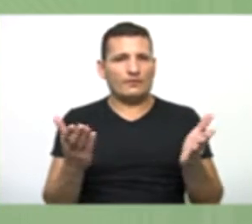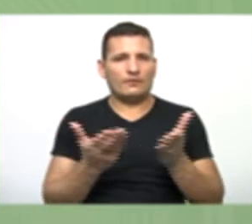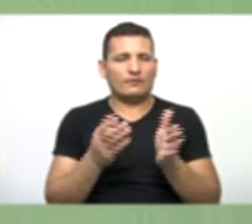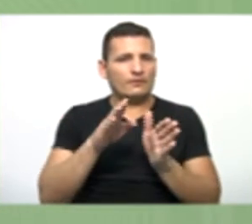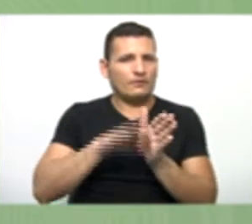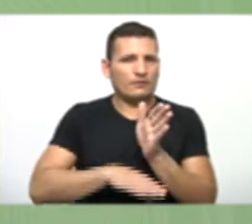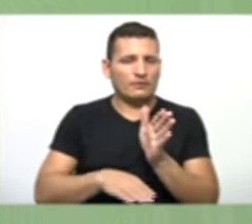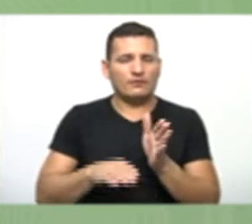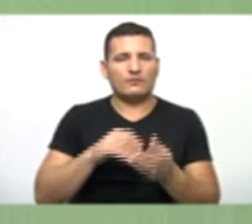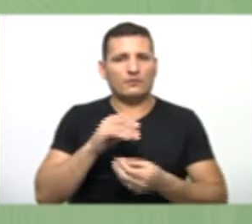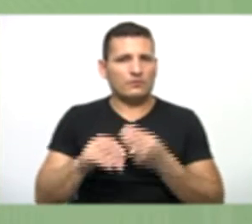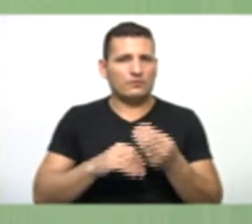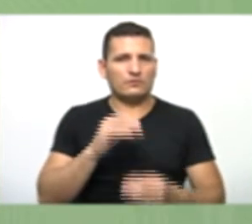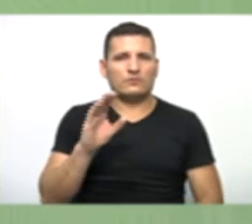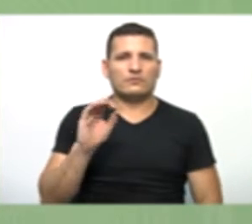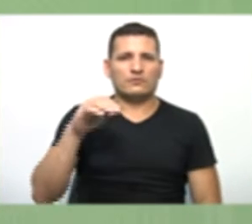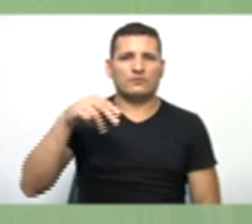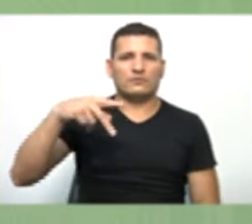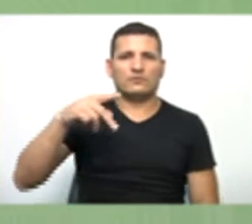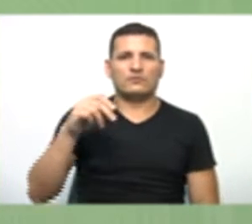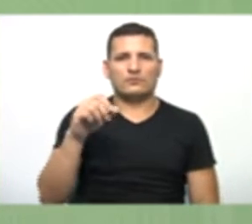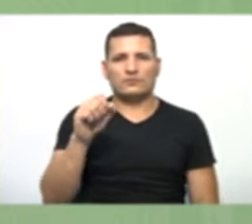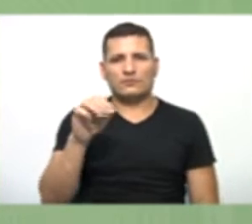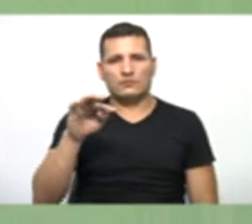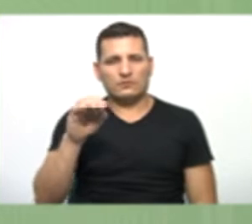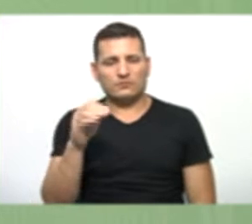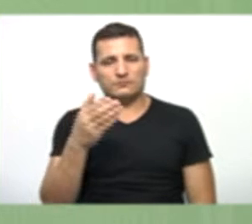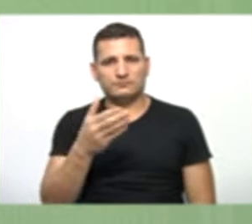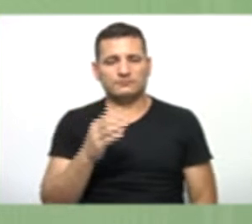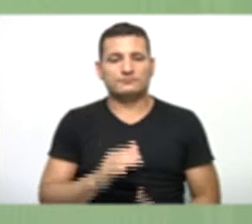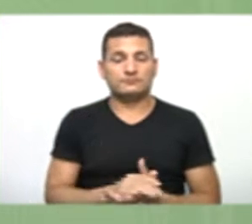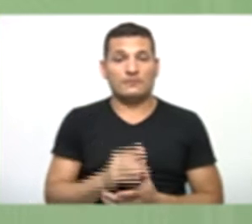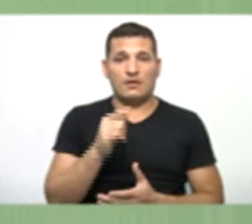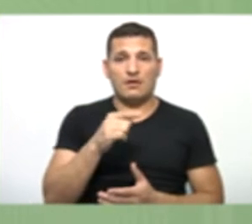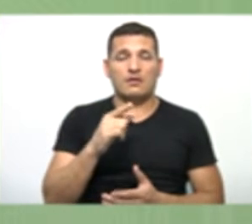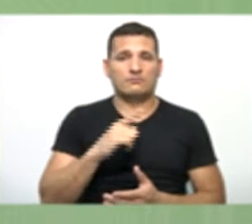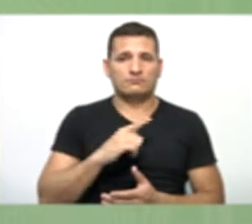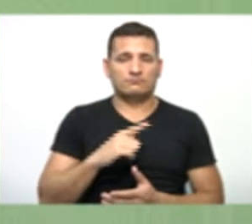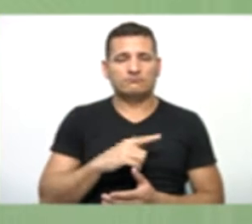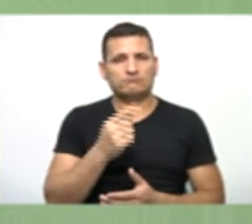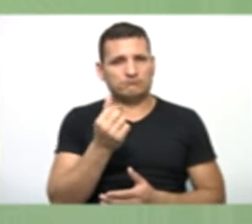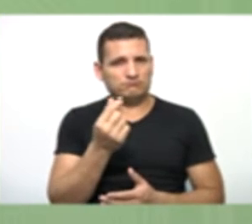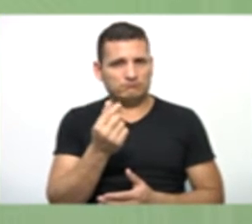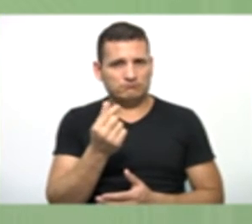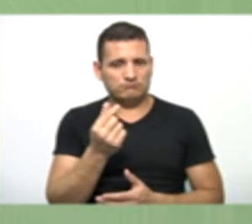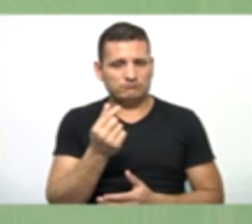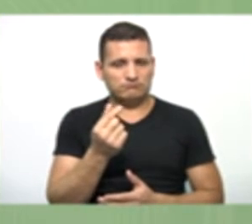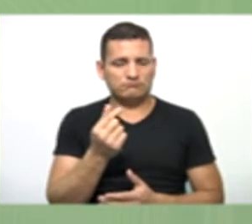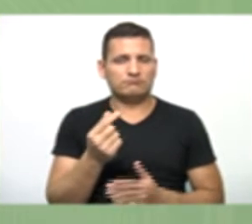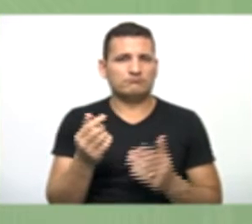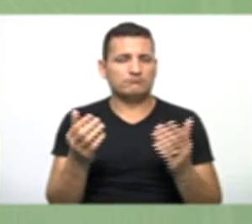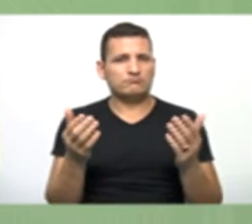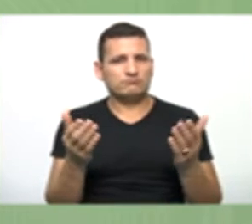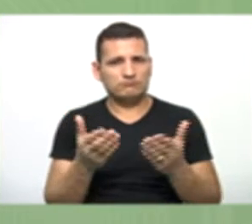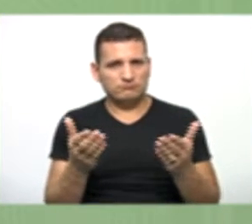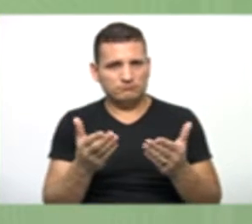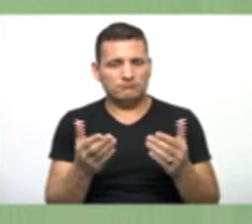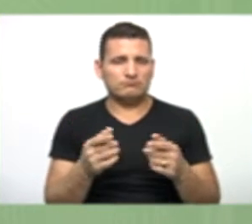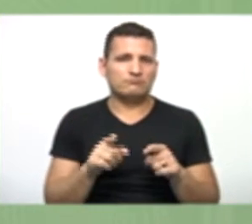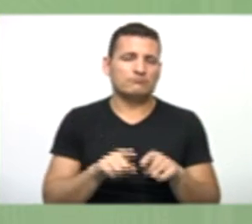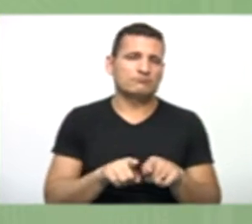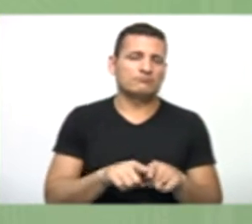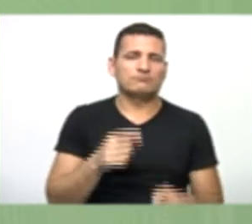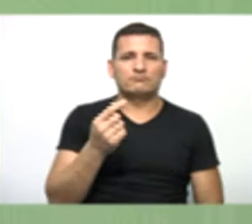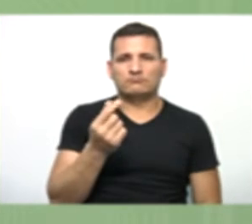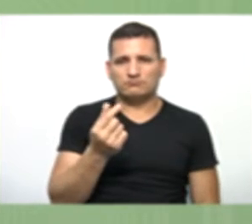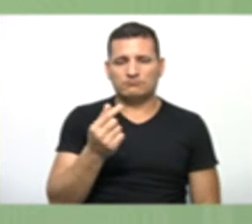dentro. Ok? Nesse envolve o valor atual e o valor nominal. O valor